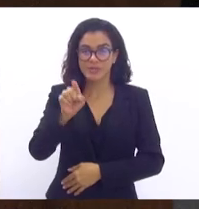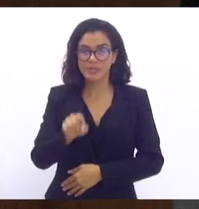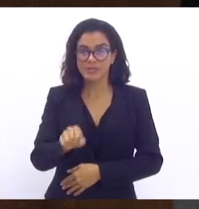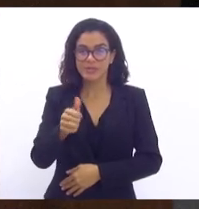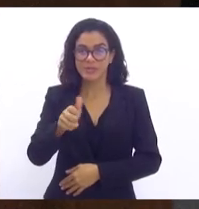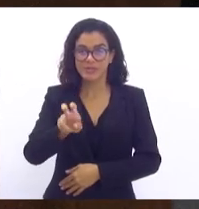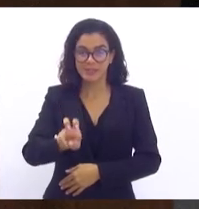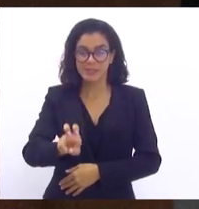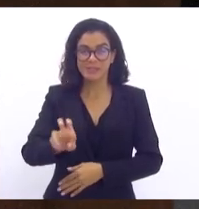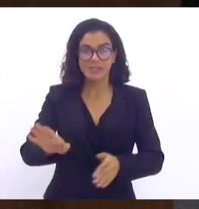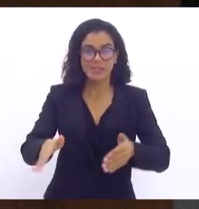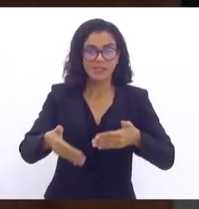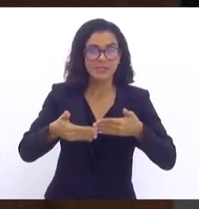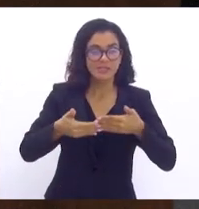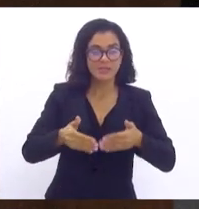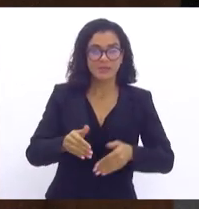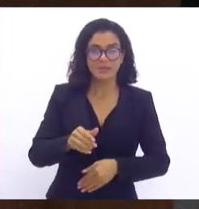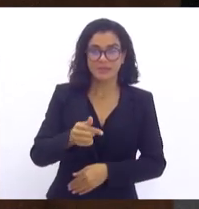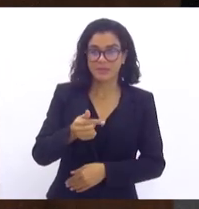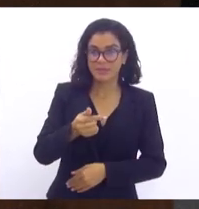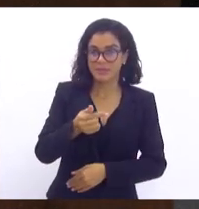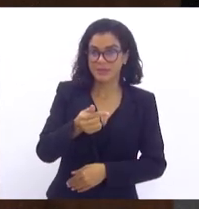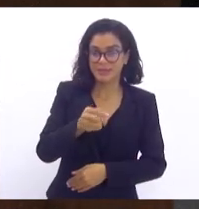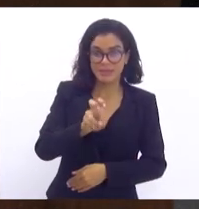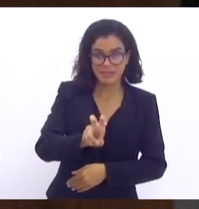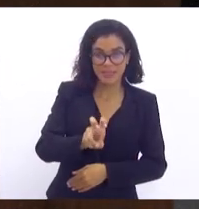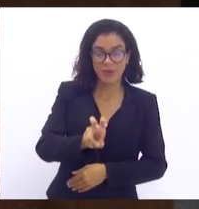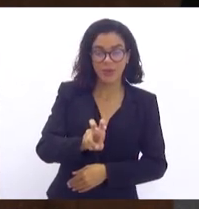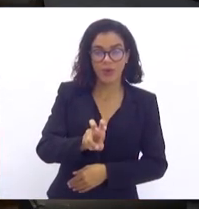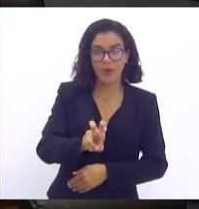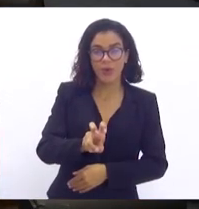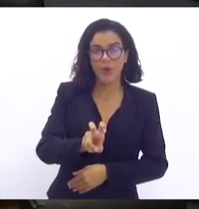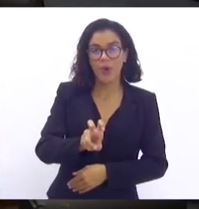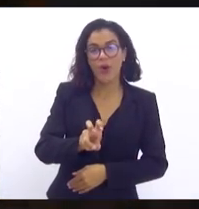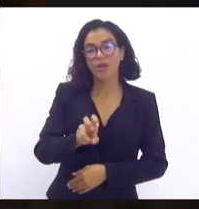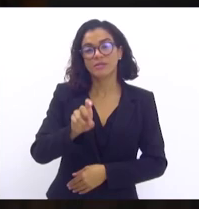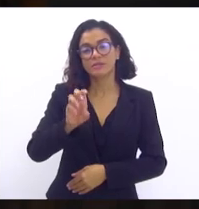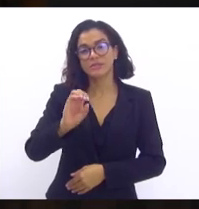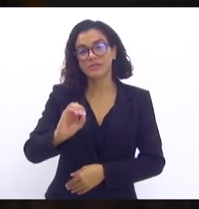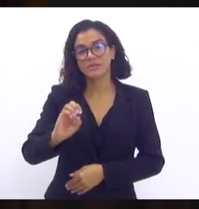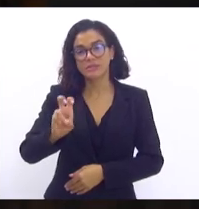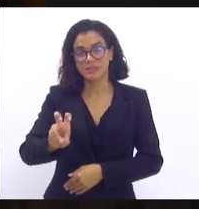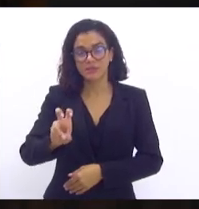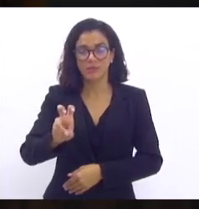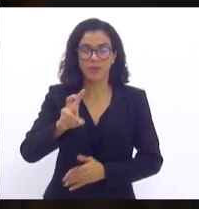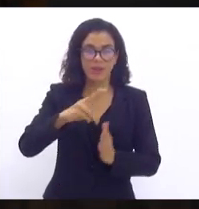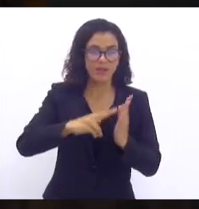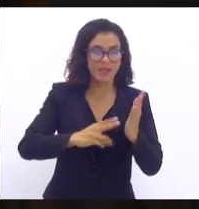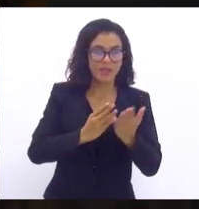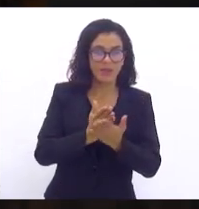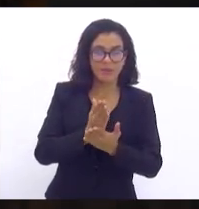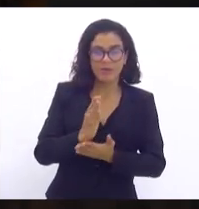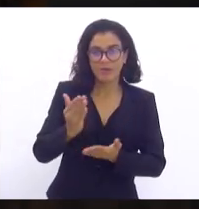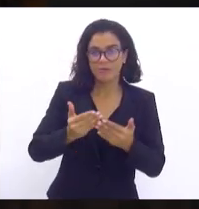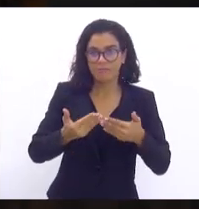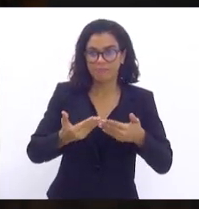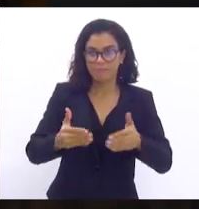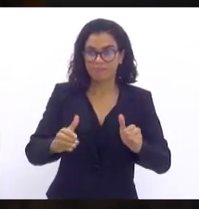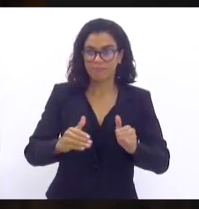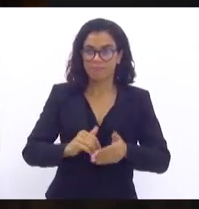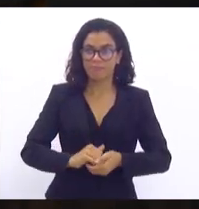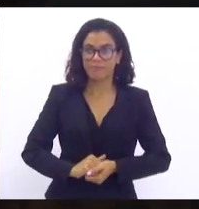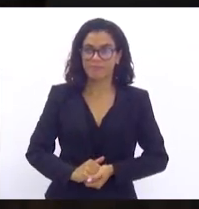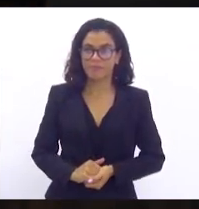minutos, encerrou-se às 17 horas e 5 minutos. Lida e aprovada a ata, passa-se ao expediente